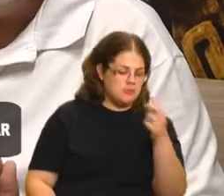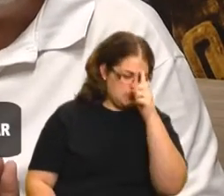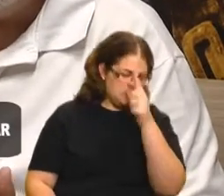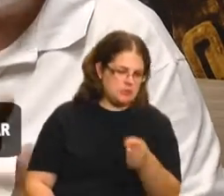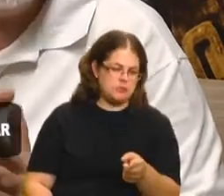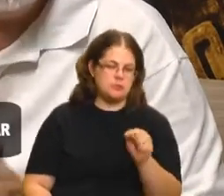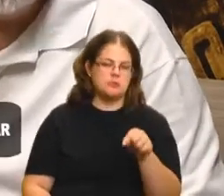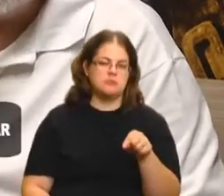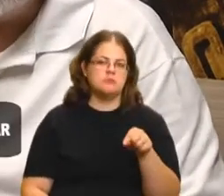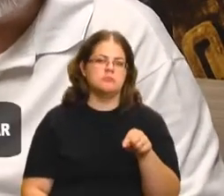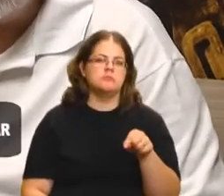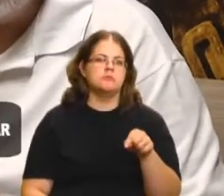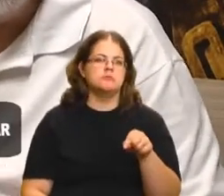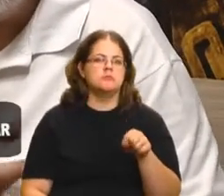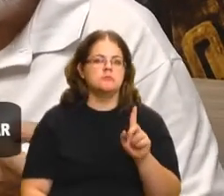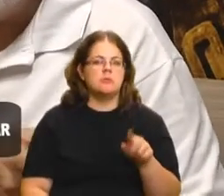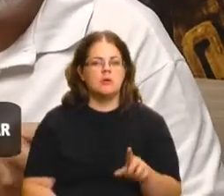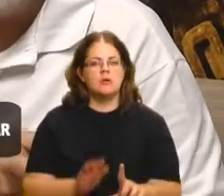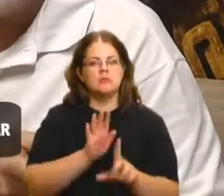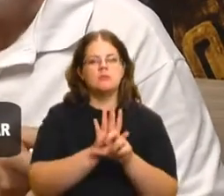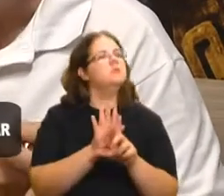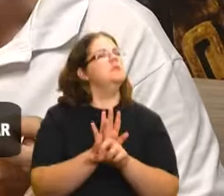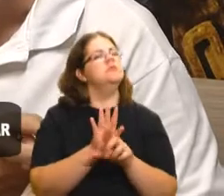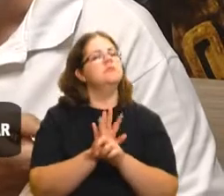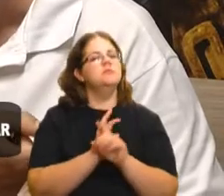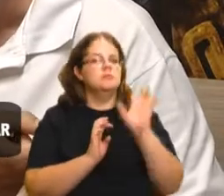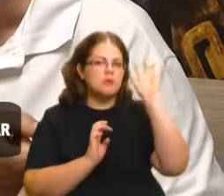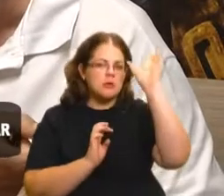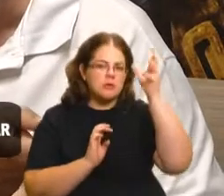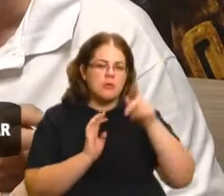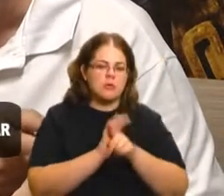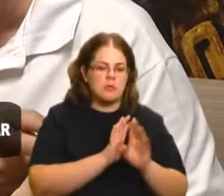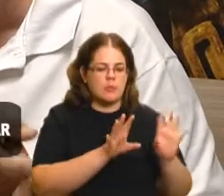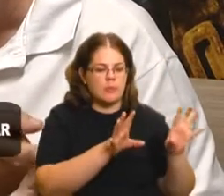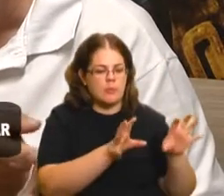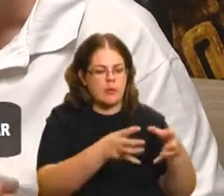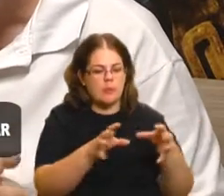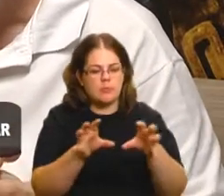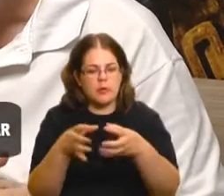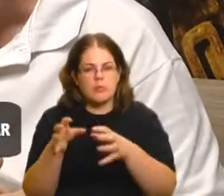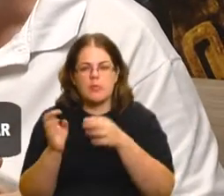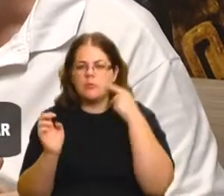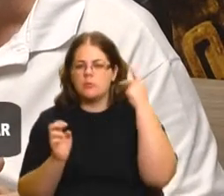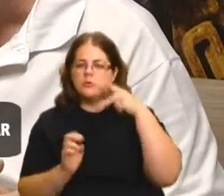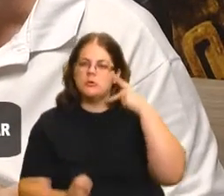Certo. Tá? É ali que vai se instituir, por exemplo, o sistema bipartidário.